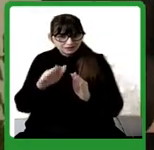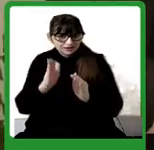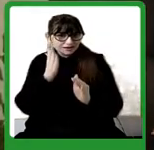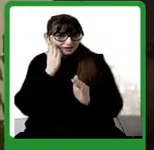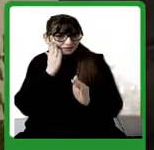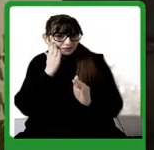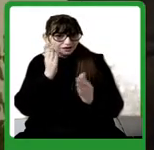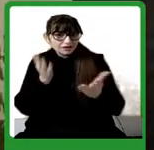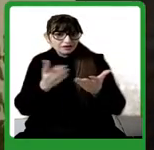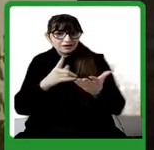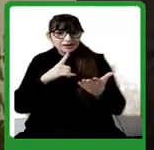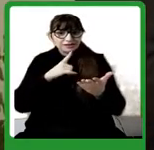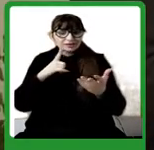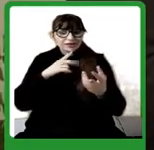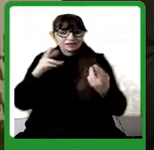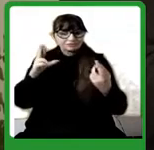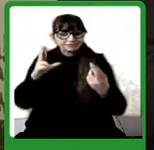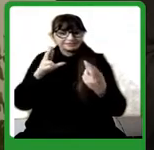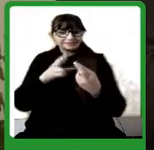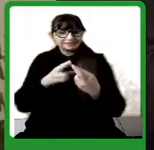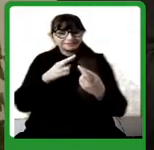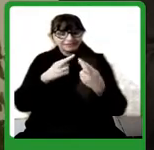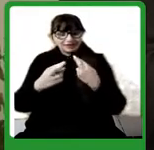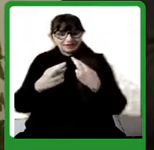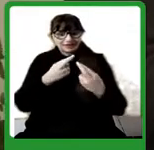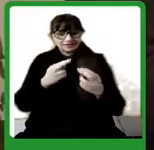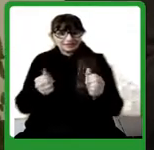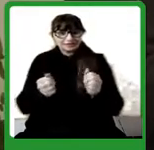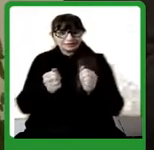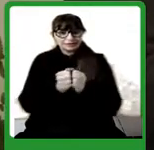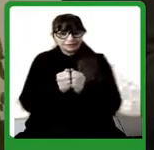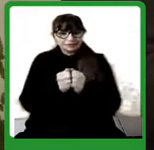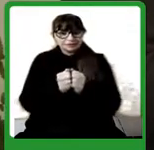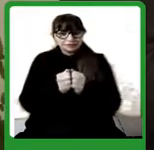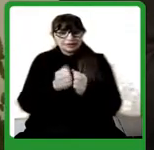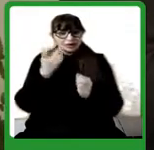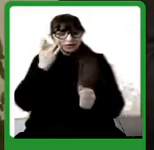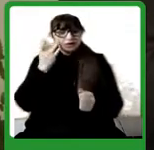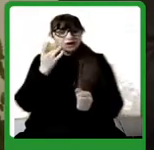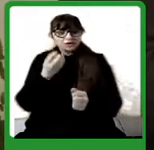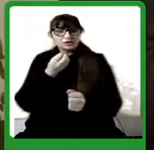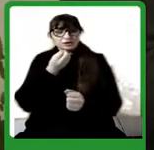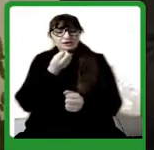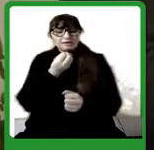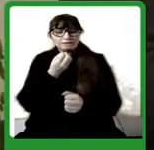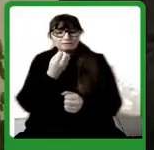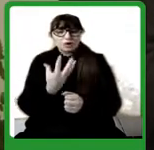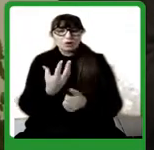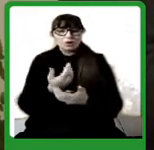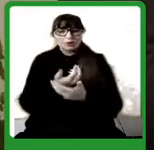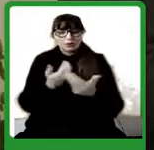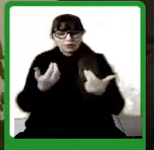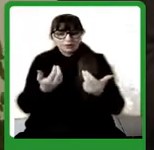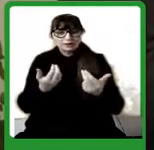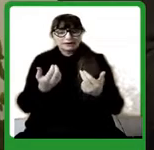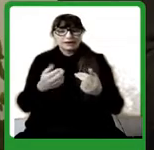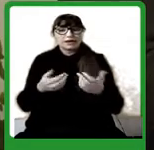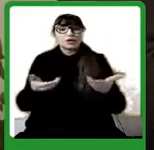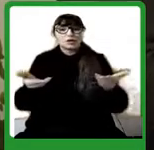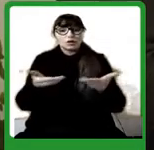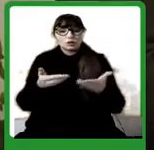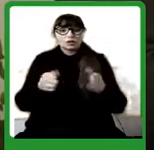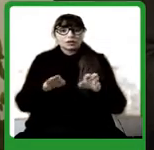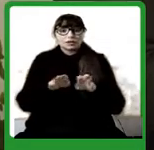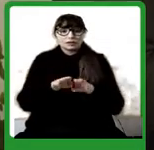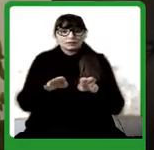né, firmada mais do que nunca. E eu acho que vai trazer muitos frutos para todo mundo aí. E hoje tá aqui, poder levar alegria